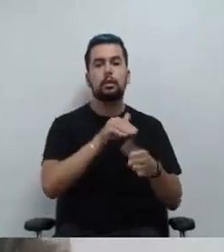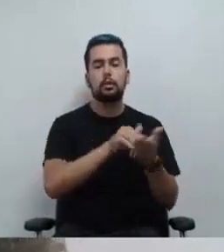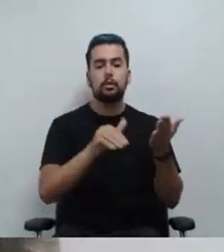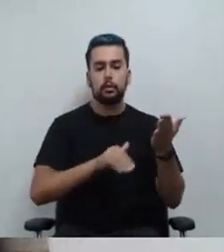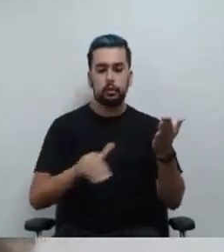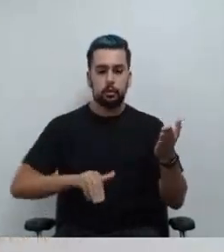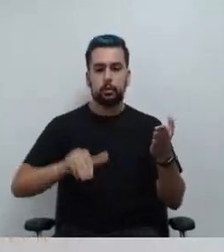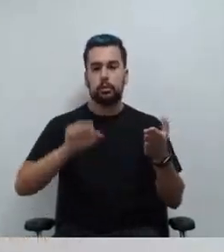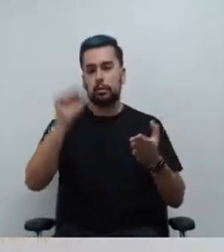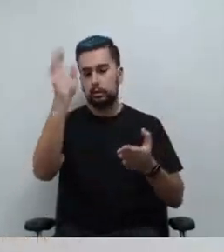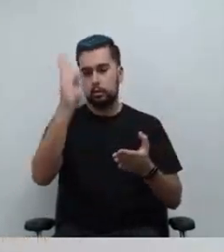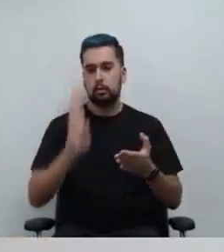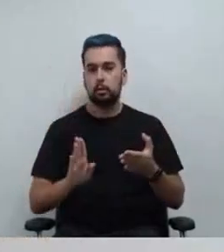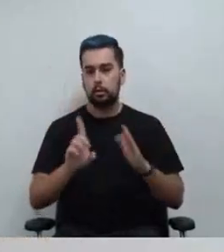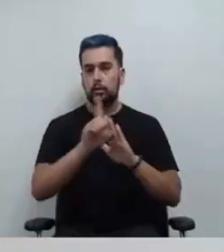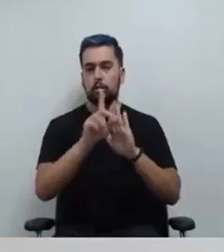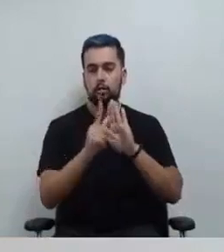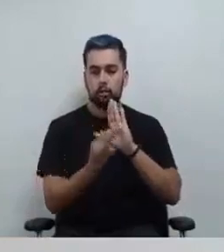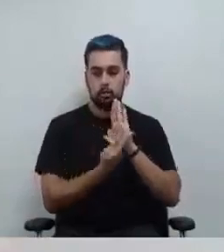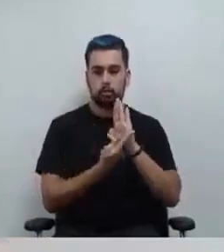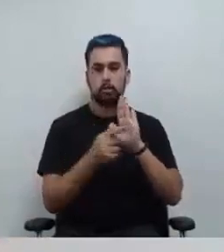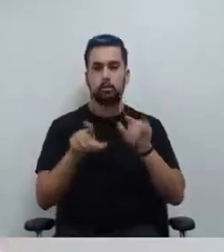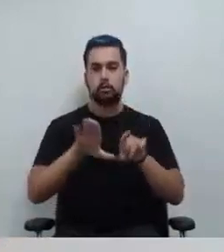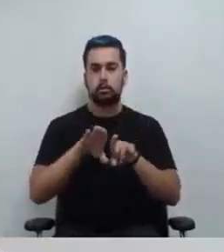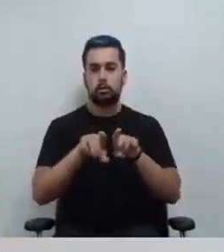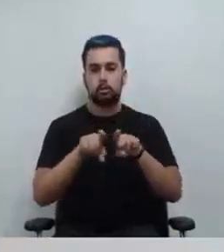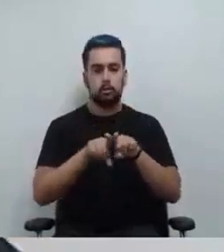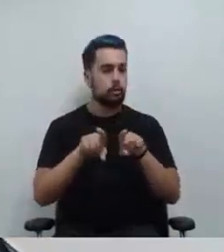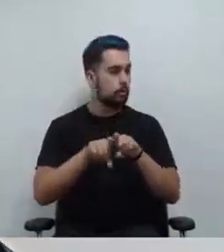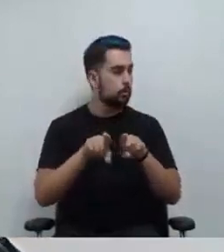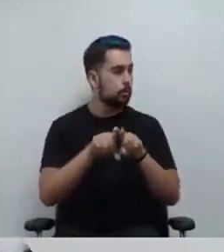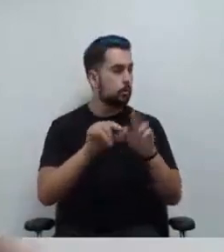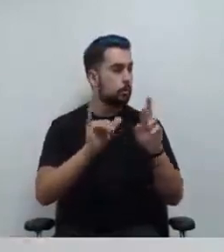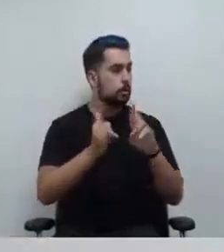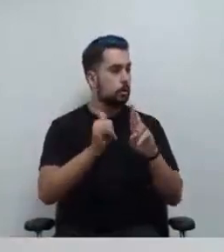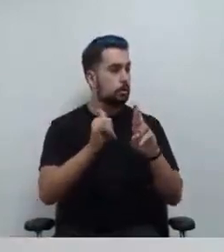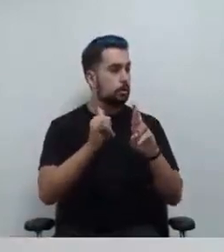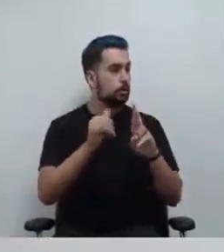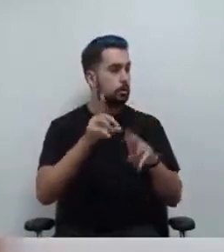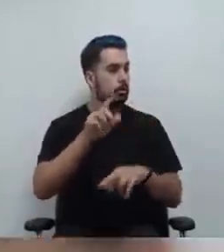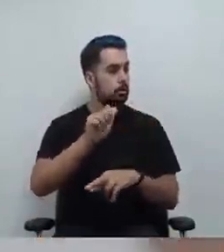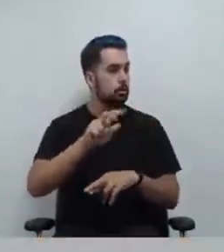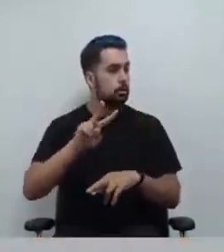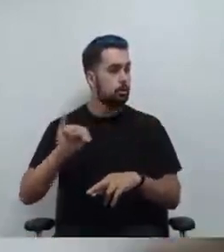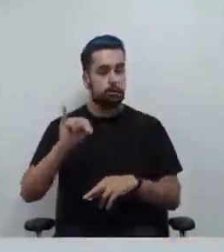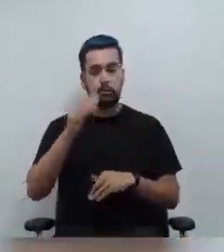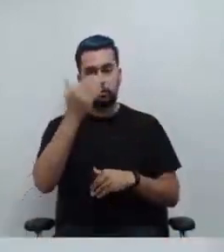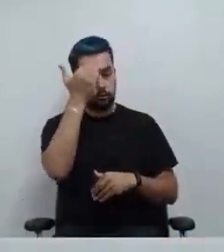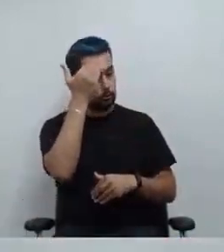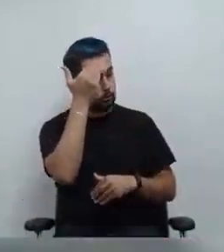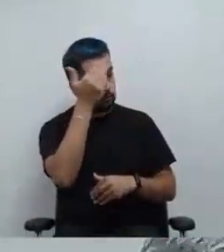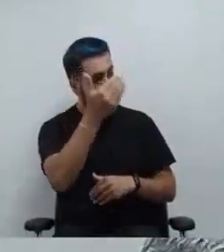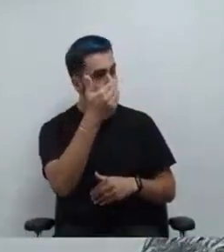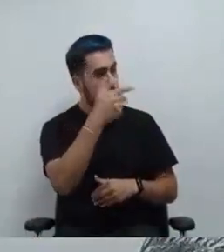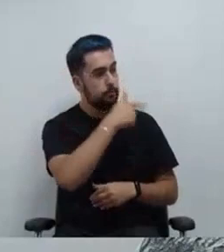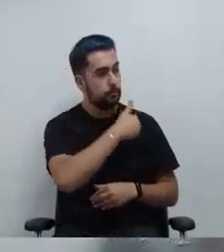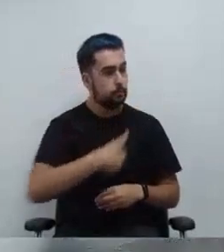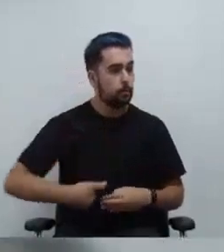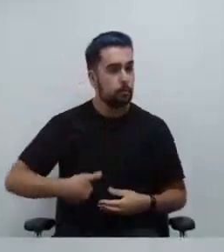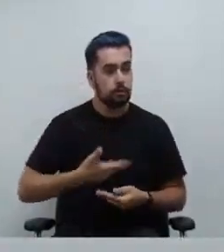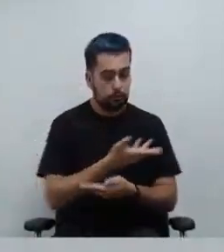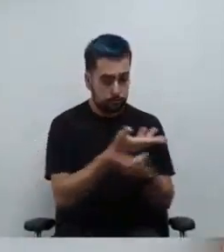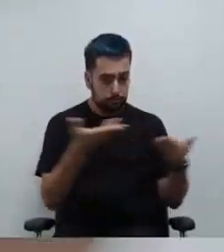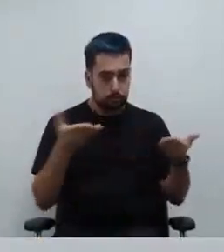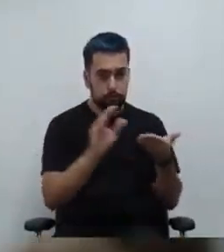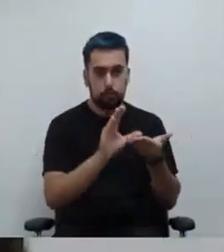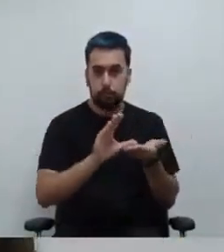Nacional de Promoção e Defesa dos Direitos Humanos. Relator, conselheiro Davi Depiné, com a palavra. Bem, excelentíssimo senhor presidente, excelentíssimas conselheiras e